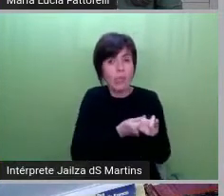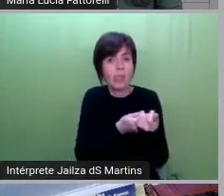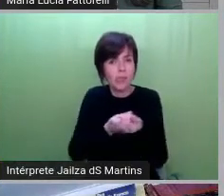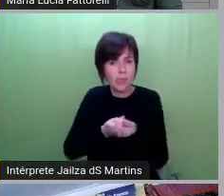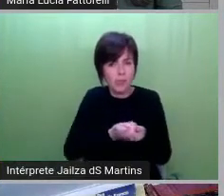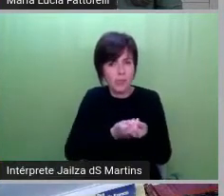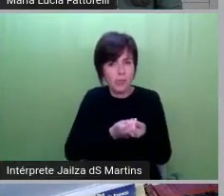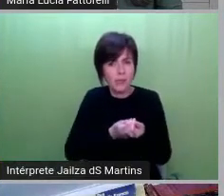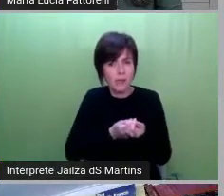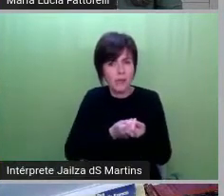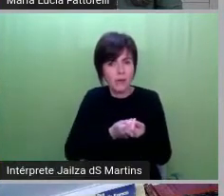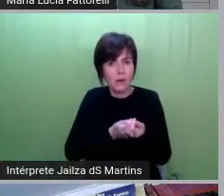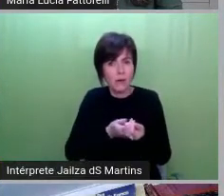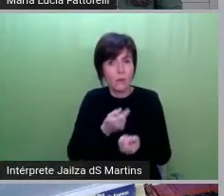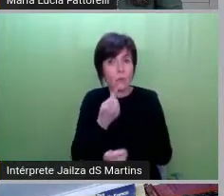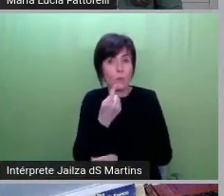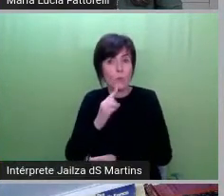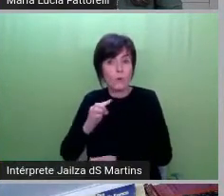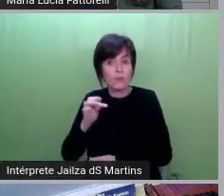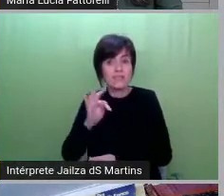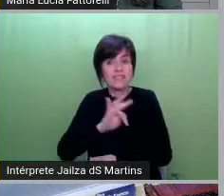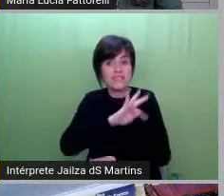chegou a